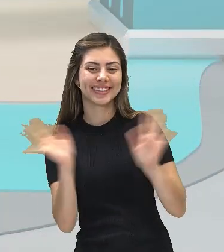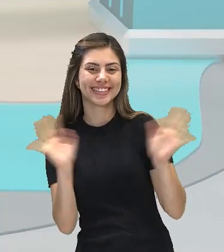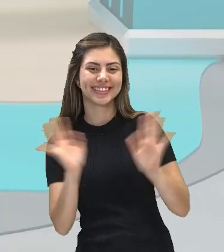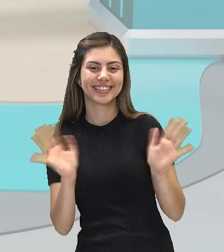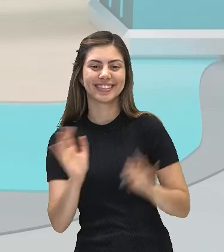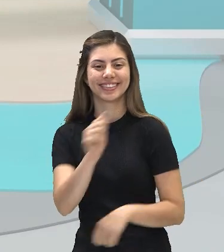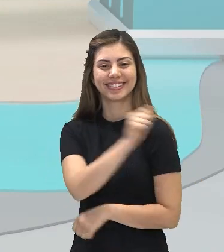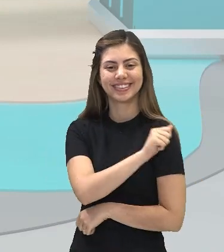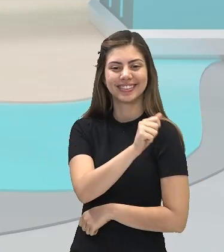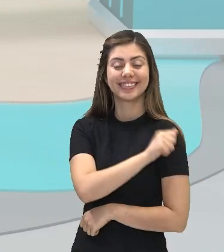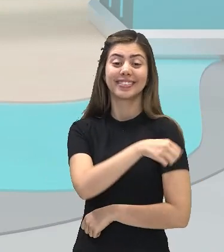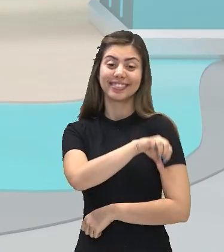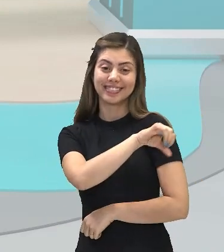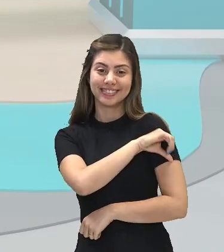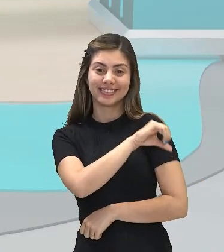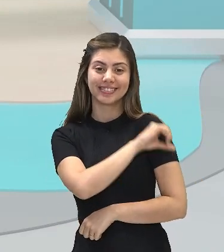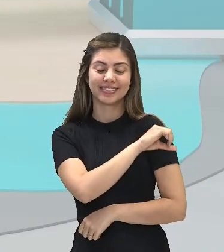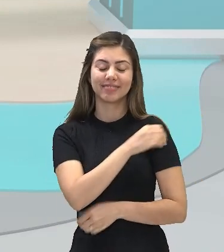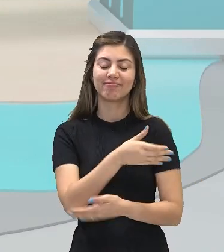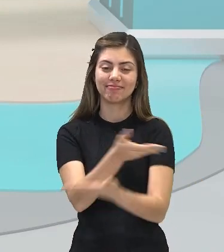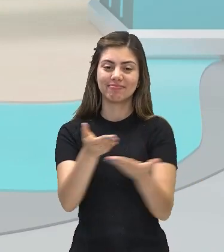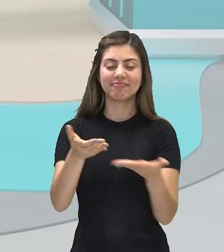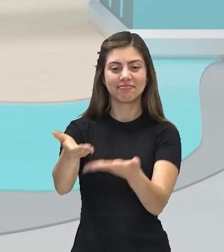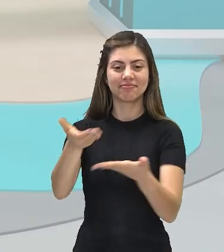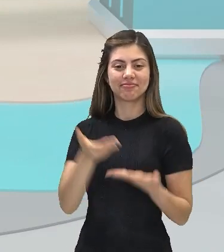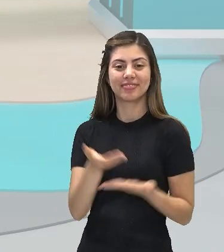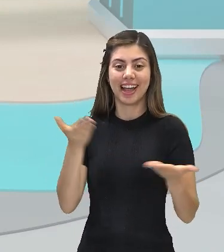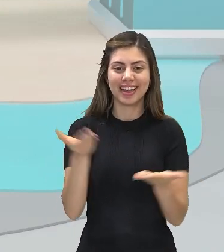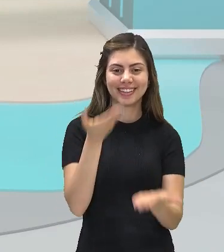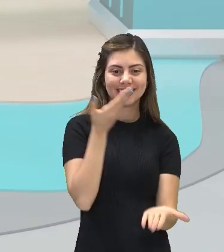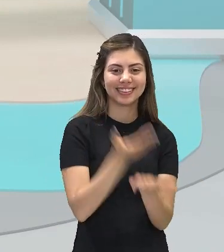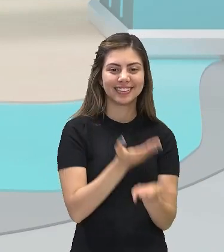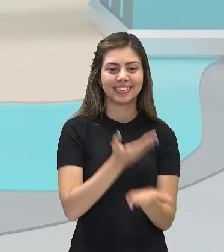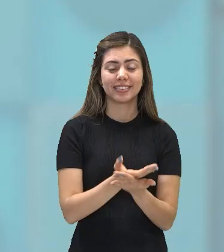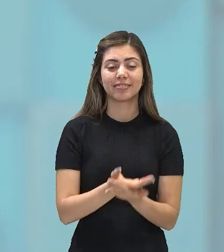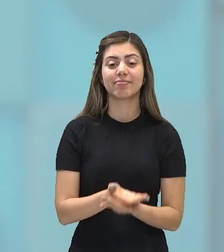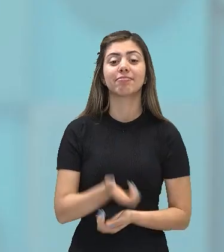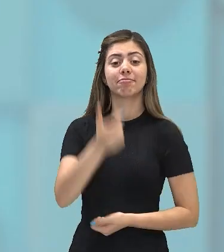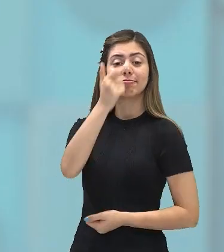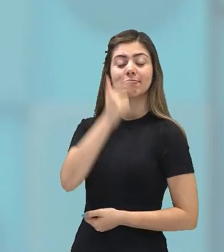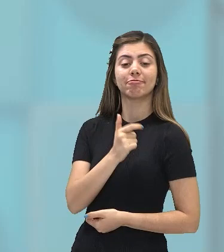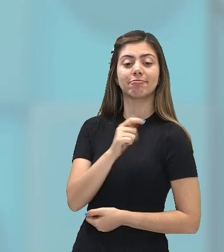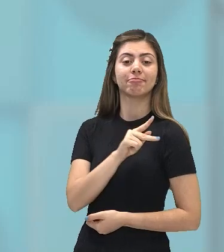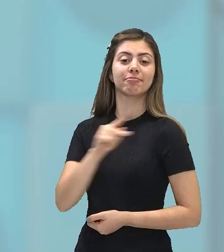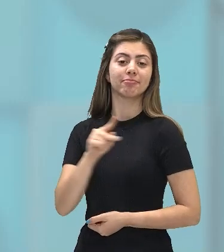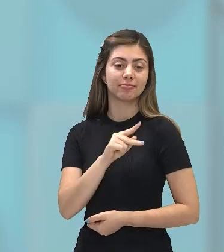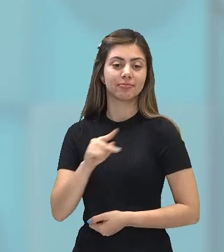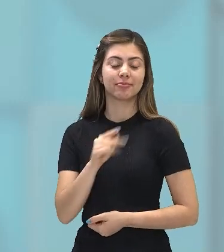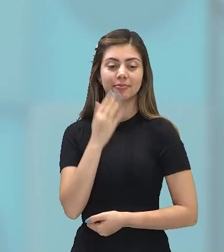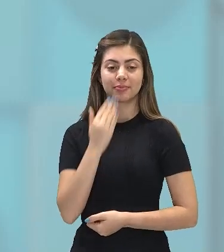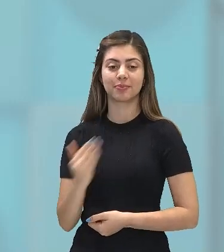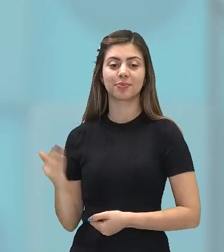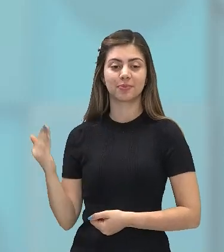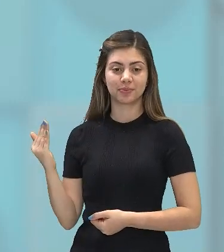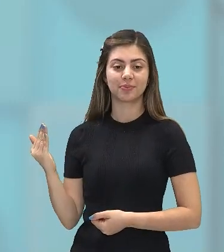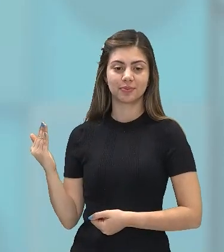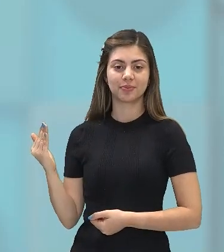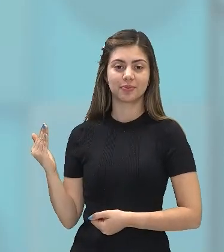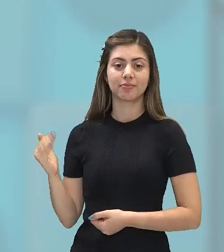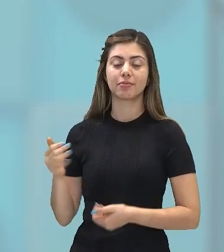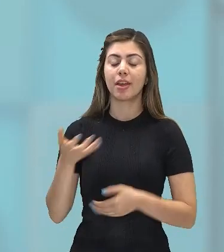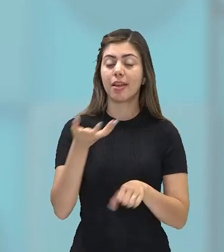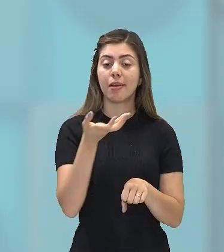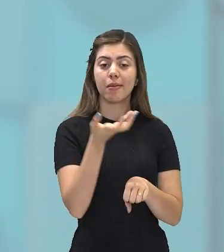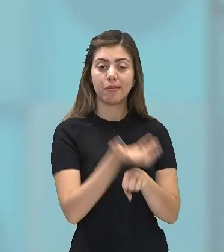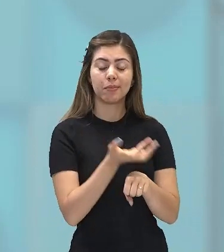Olá, estudantes do 9º ano, bem-vindos a esta aula. Eu sou a professora Joyce Martins, professora